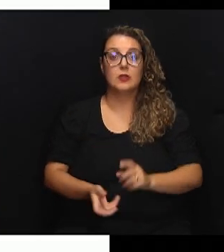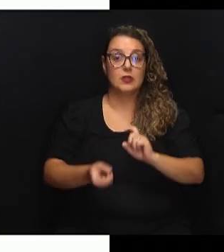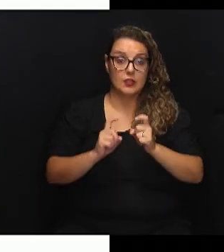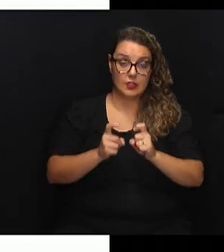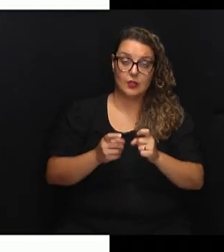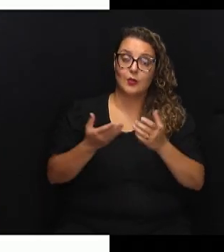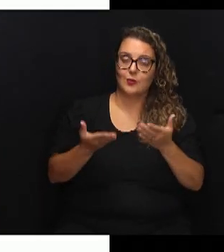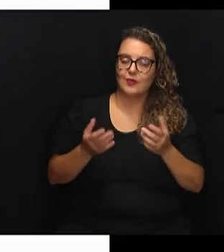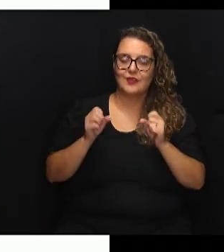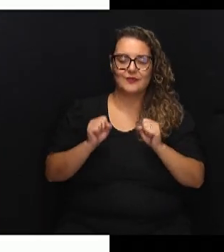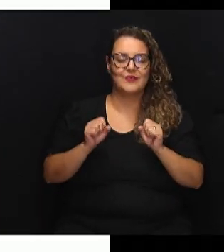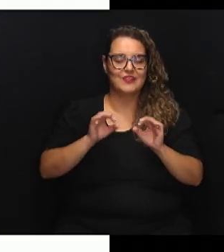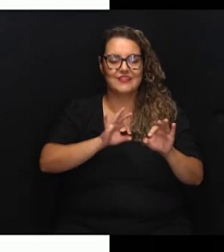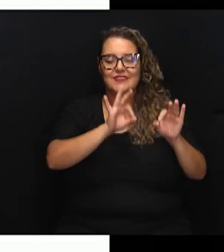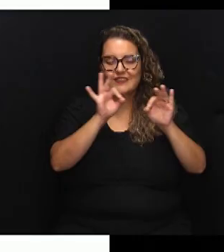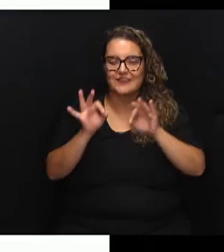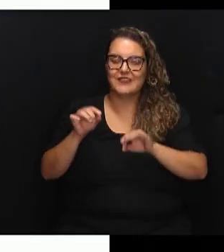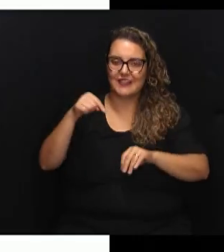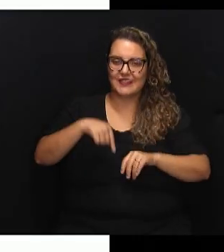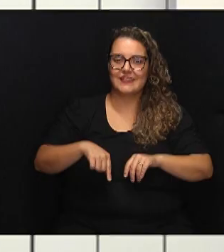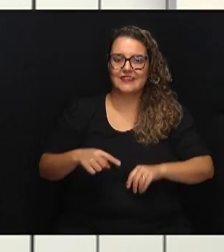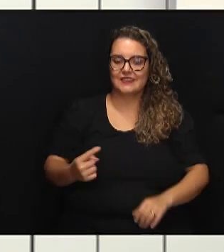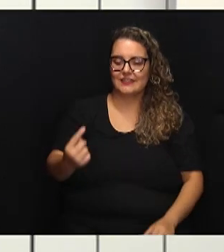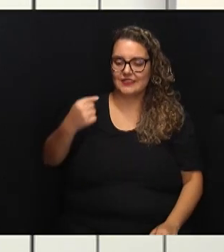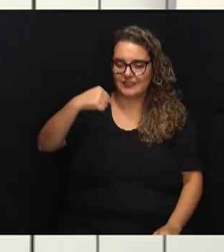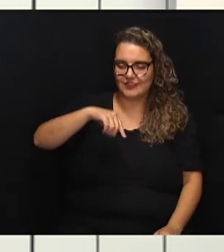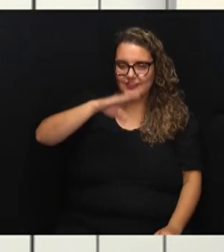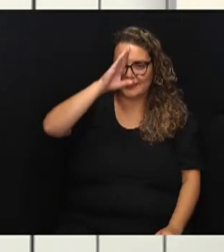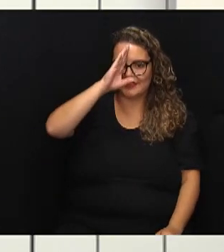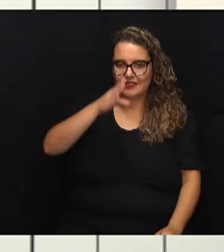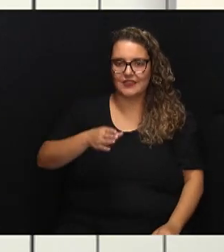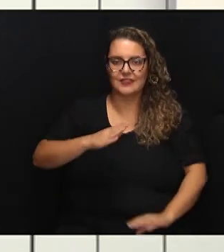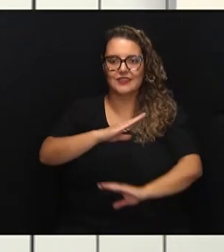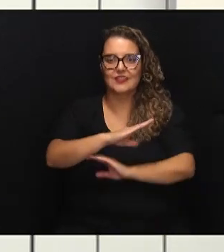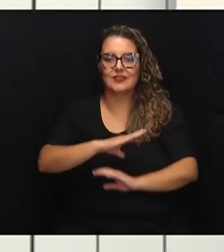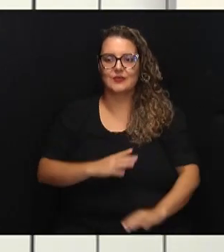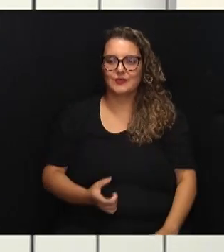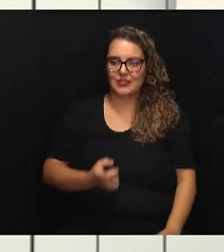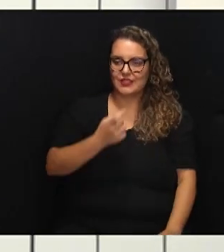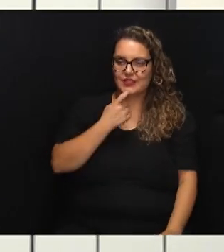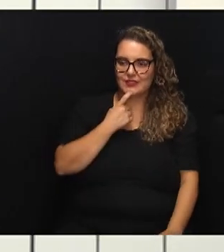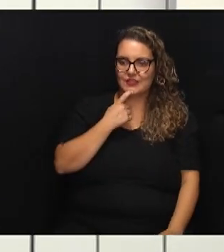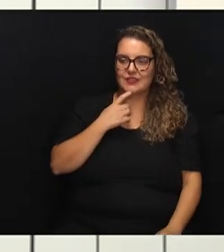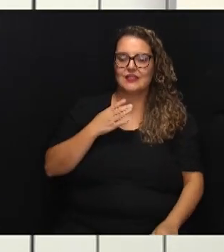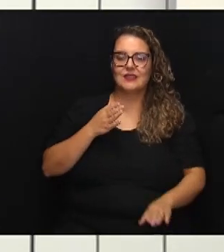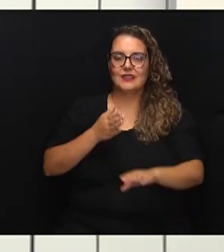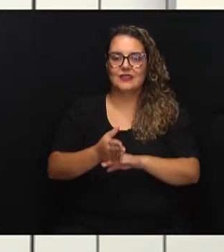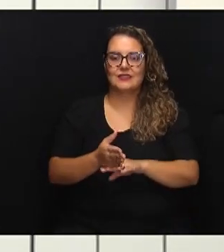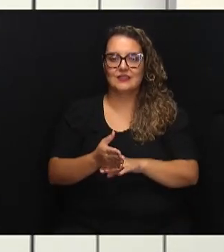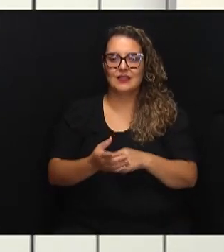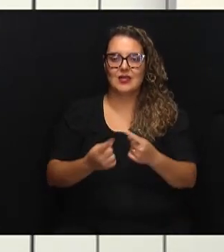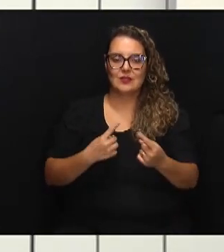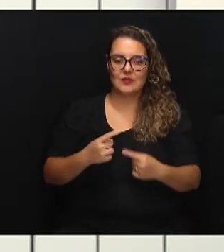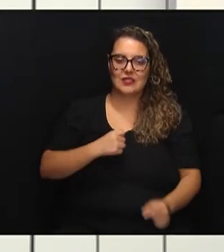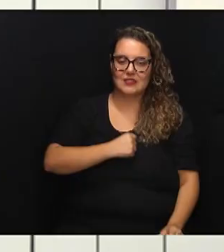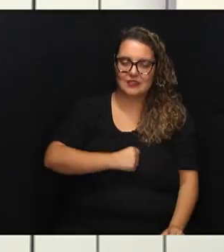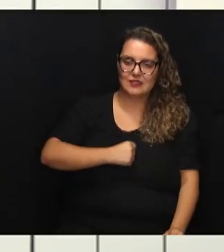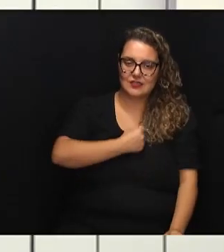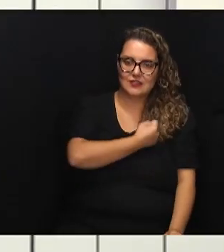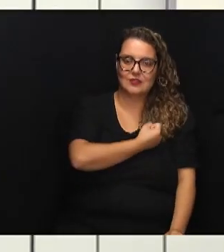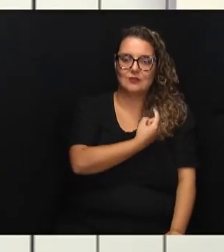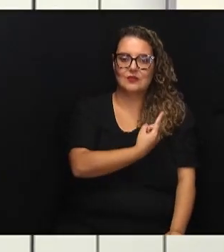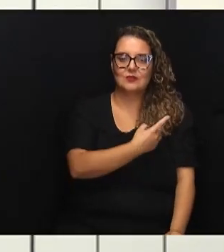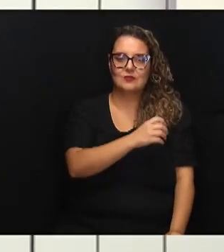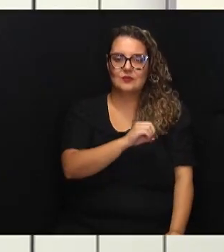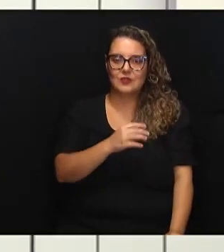você pode acompanhar aqui, vindo direto à Câmara Municipal de Campinas. A entrada é pela Avenida da Saudade 1004,